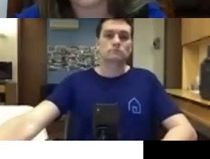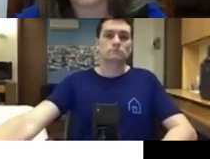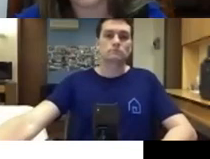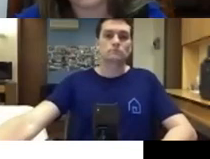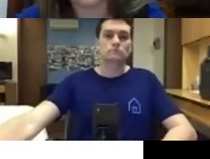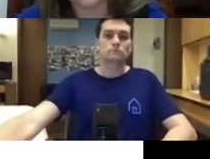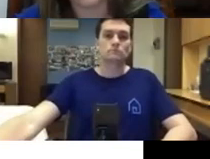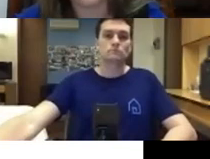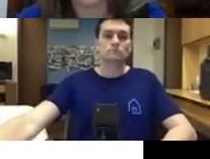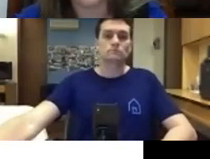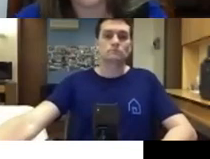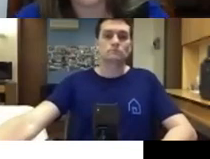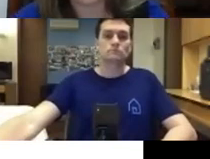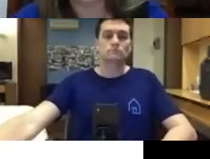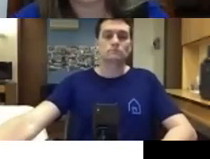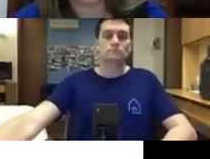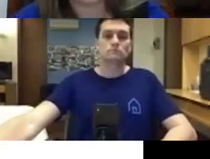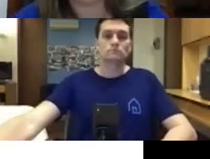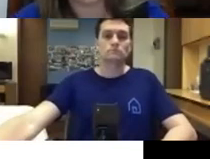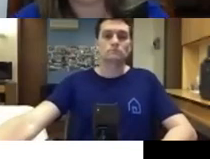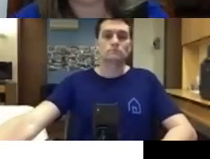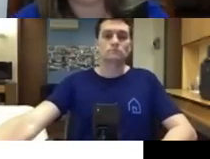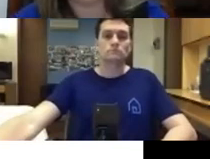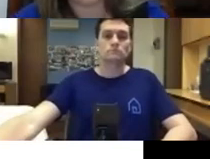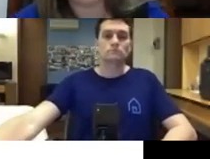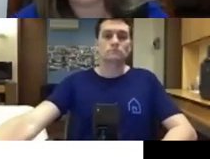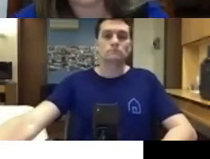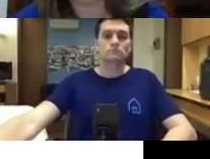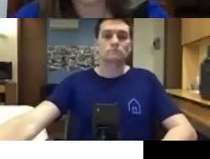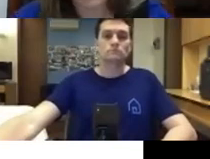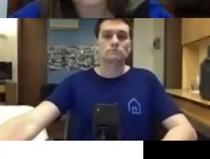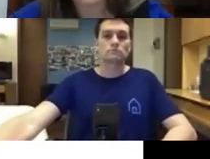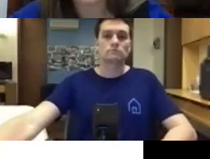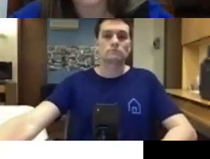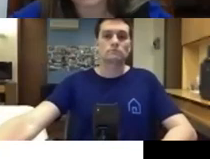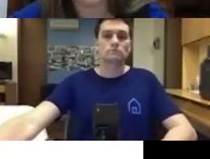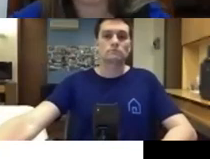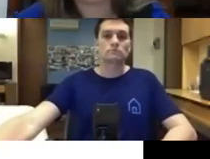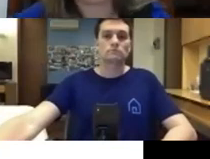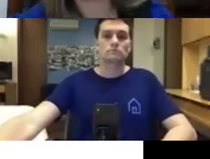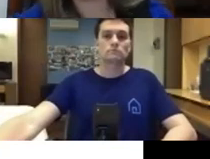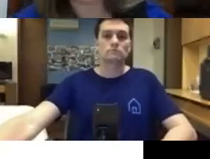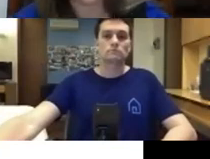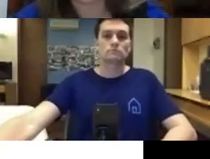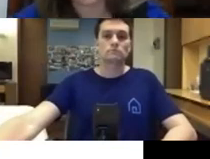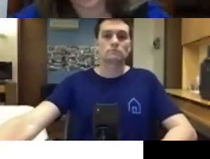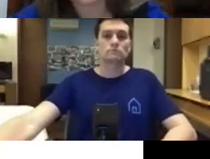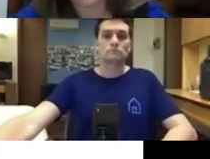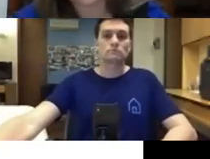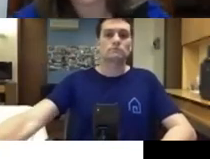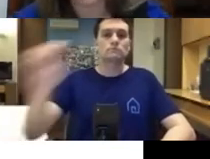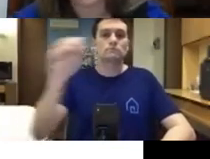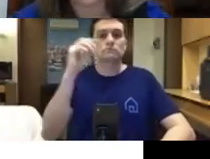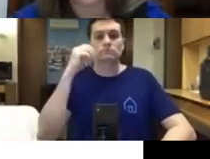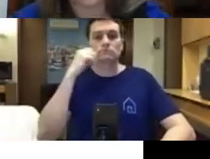de ultra alto desempenho, tá? Porque eu tenho uma permeabilidade muito baixa, eu vou ter água lá dentro do concreto,